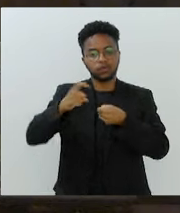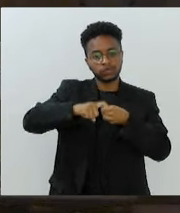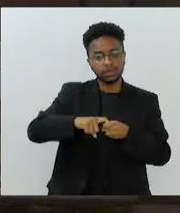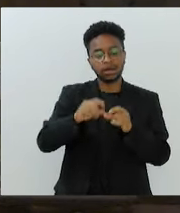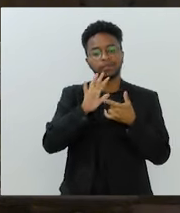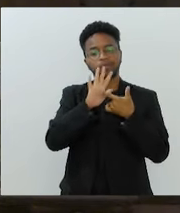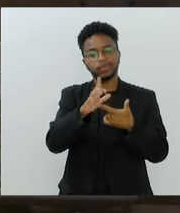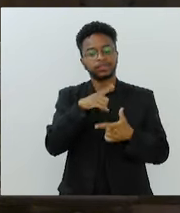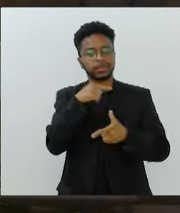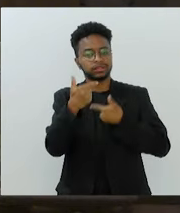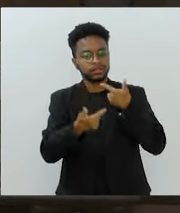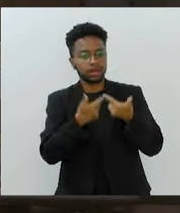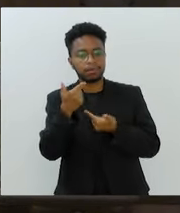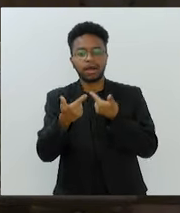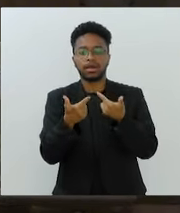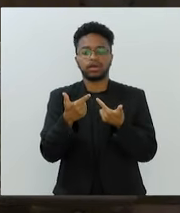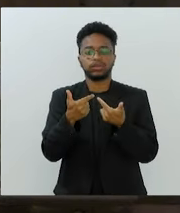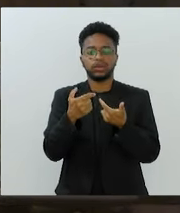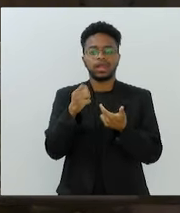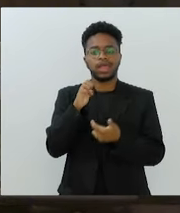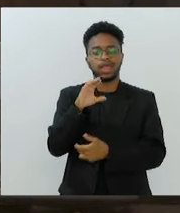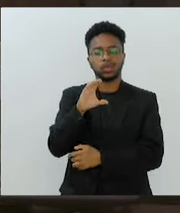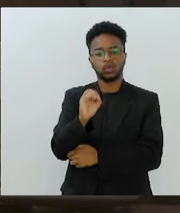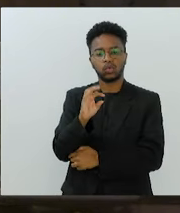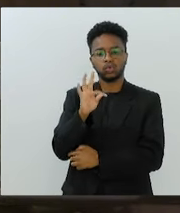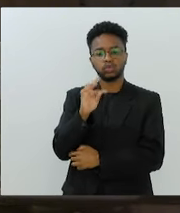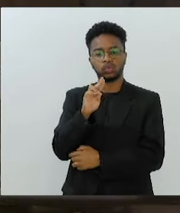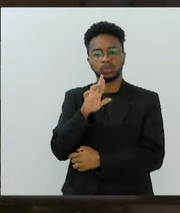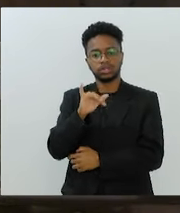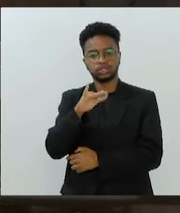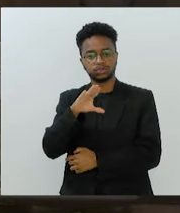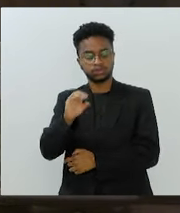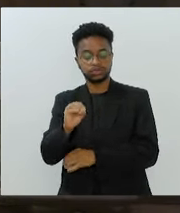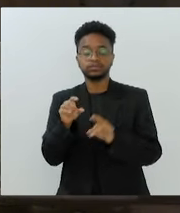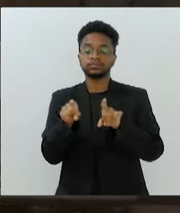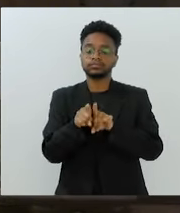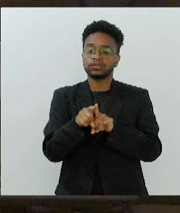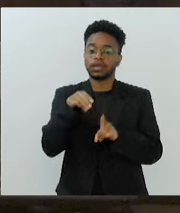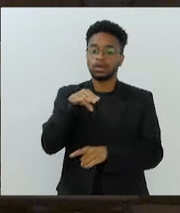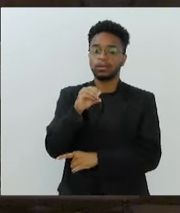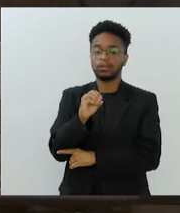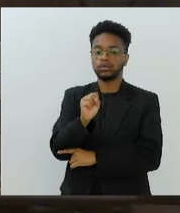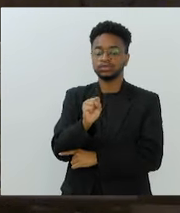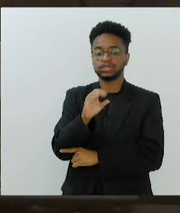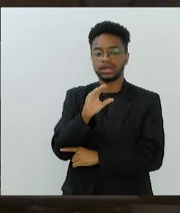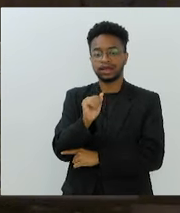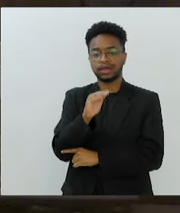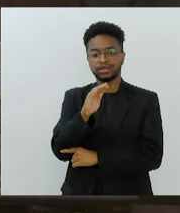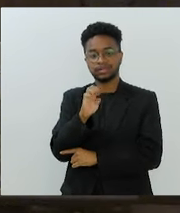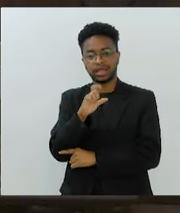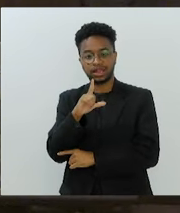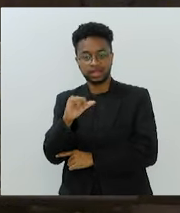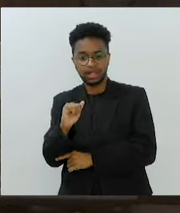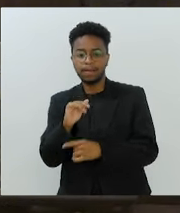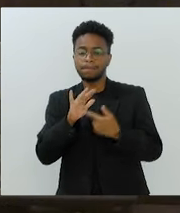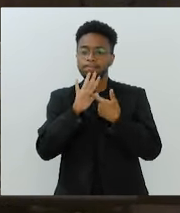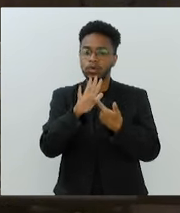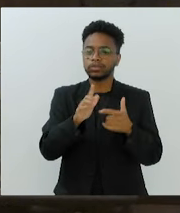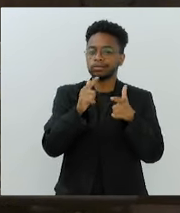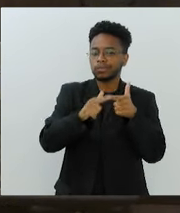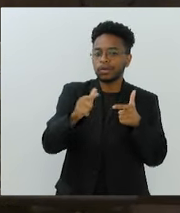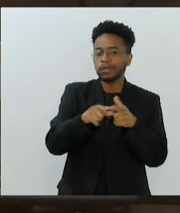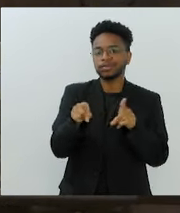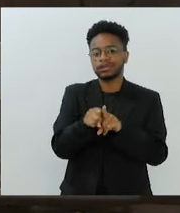ecoturismo, no barzinho, etc. Então, Moscatelli é outro. Ele baixa o cacete, mas mostra uma solução